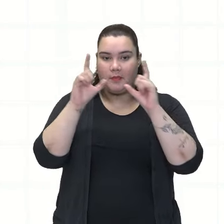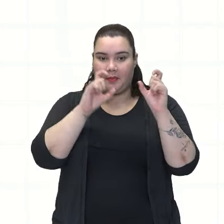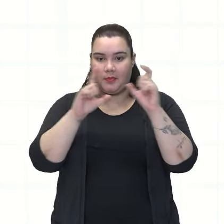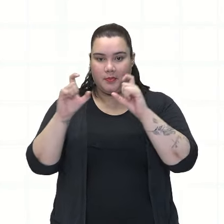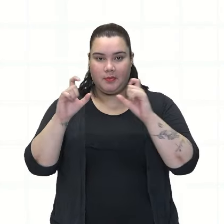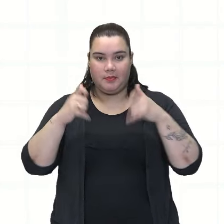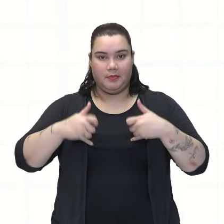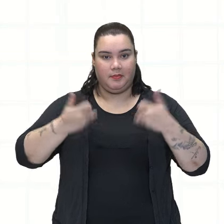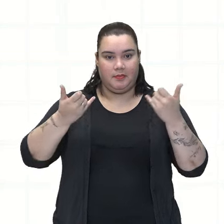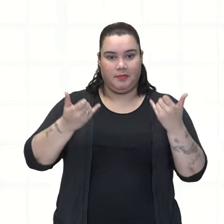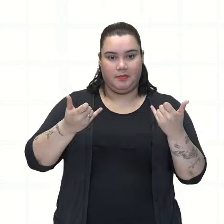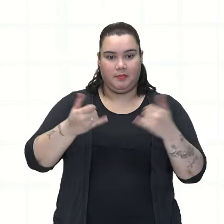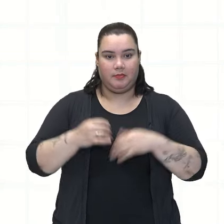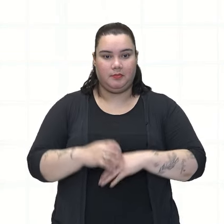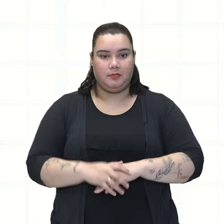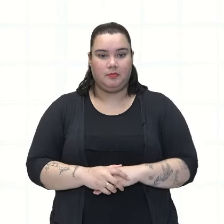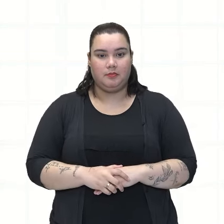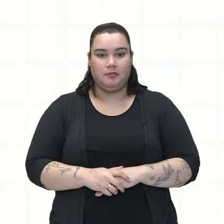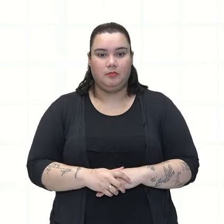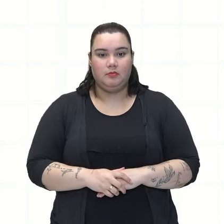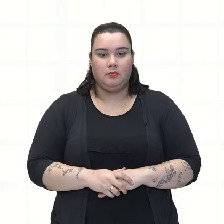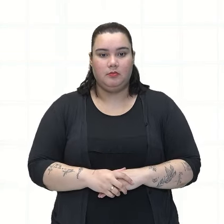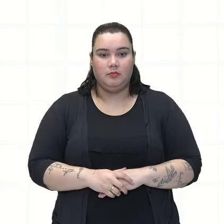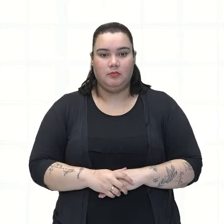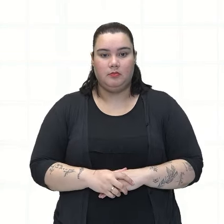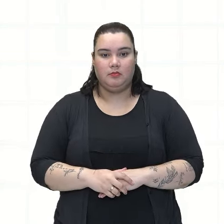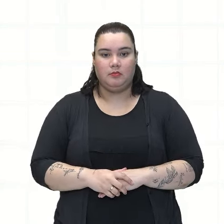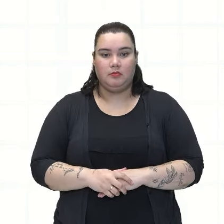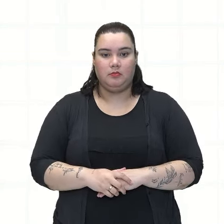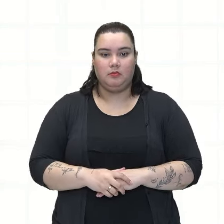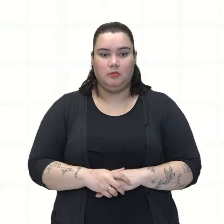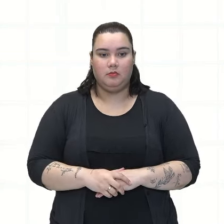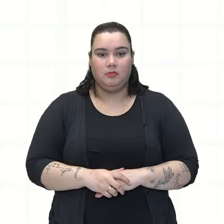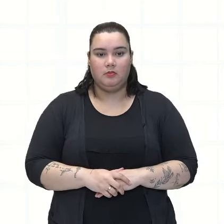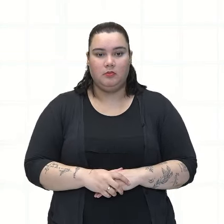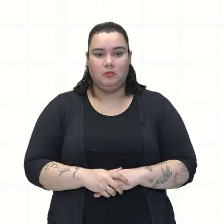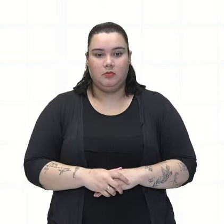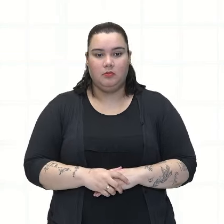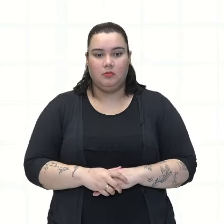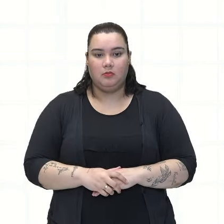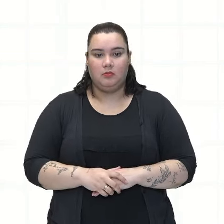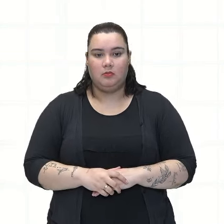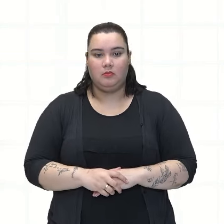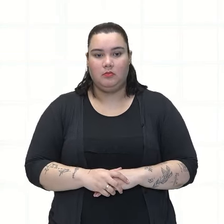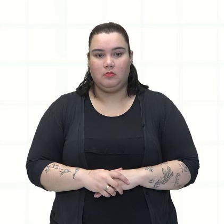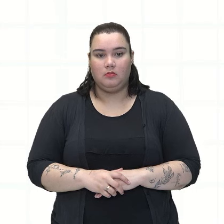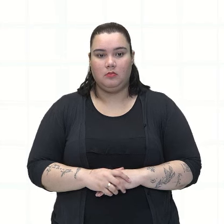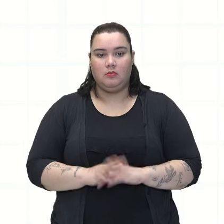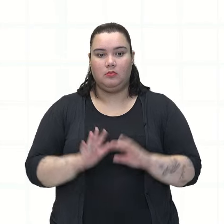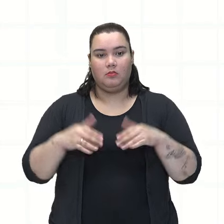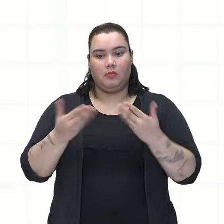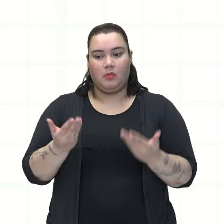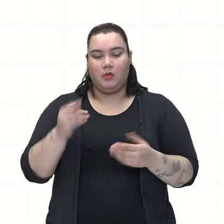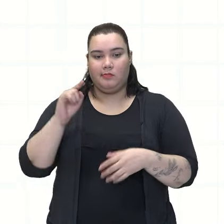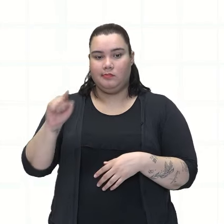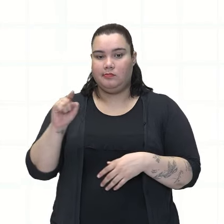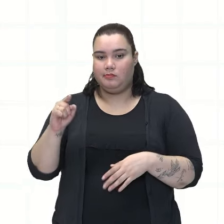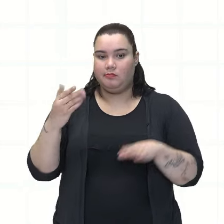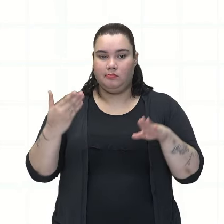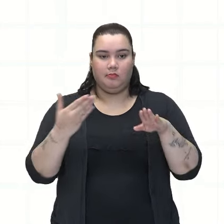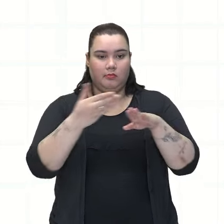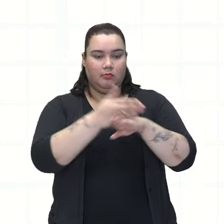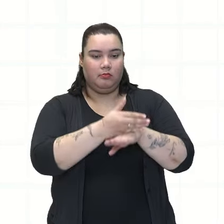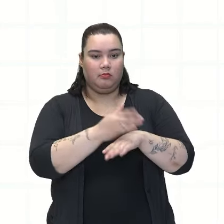aniversário. Today, I'm not going to do the laundry. Então, aqui ela está dizendo que hoje ela não vai,